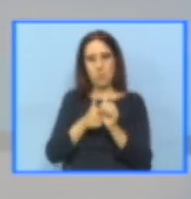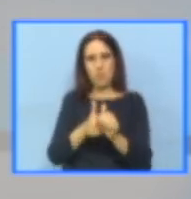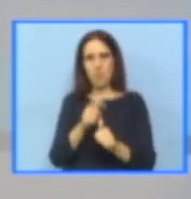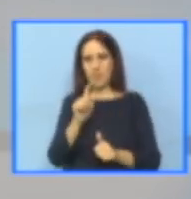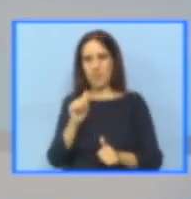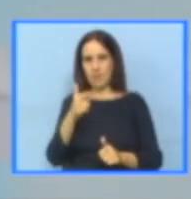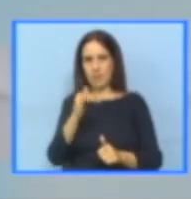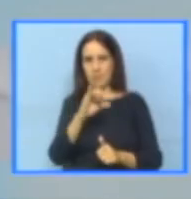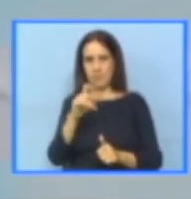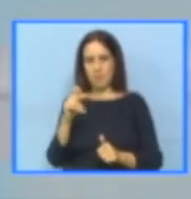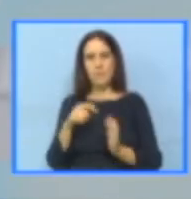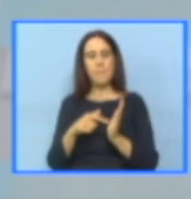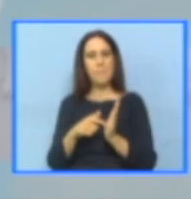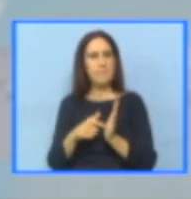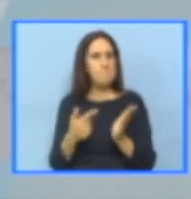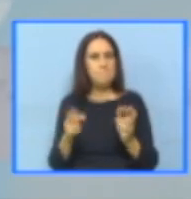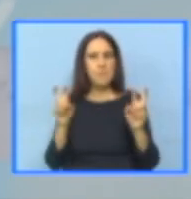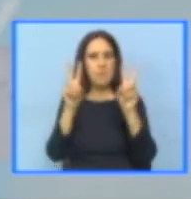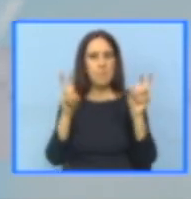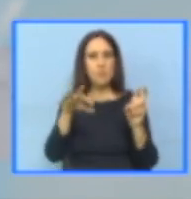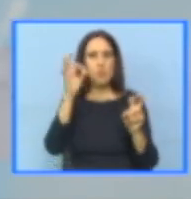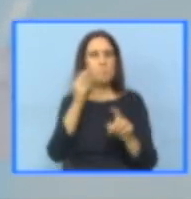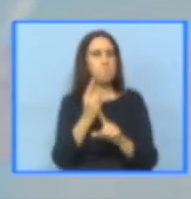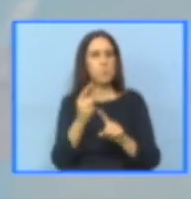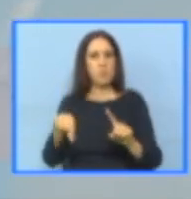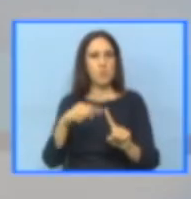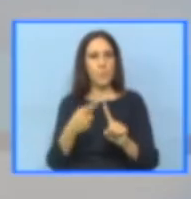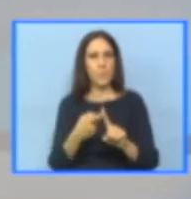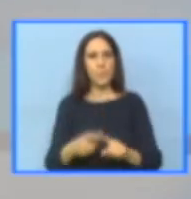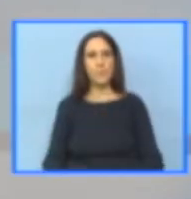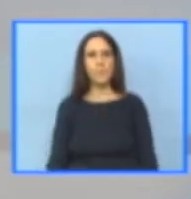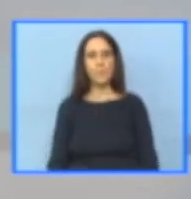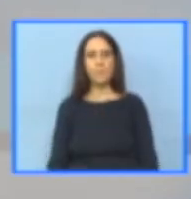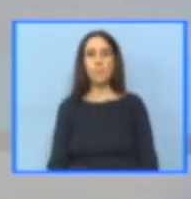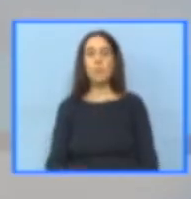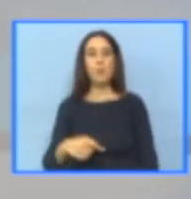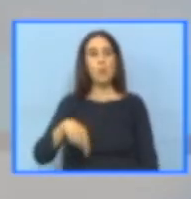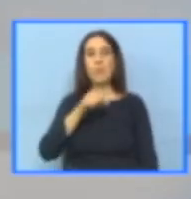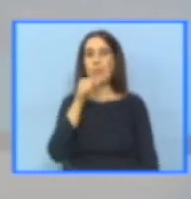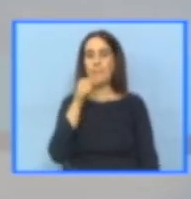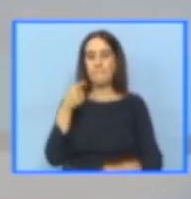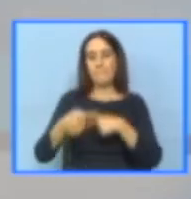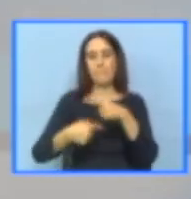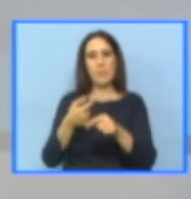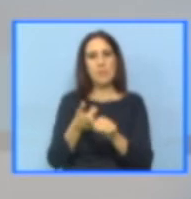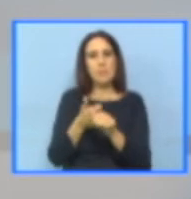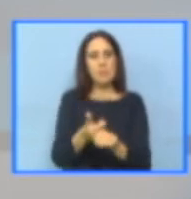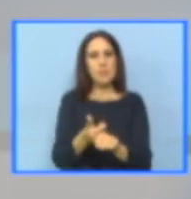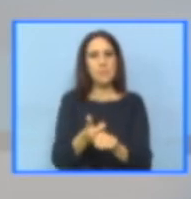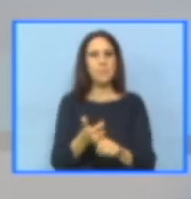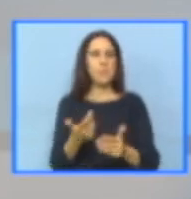O porquê da escolha desta temática para este ano? Nós temos sempre procurado seguir